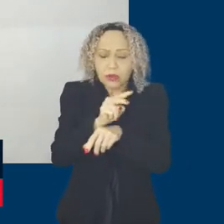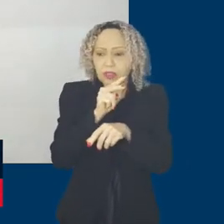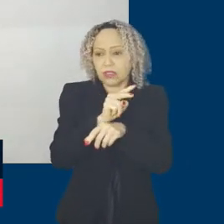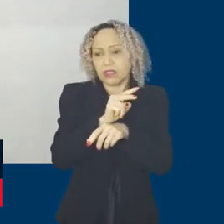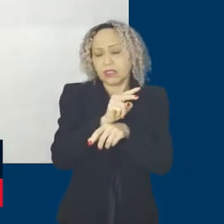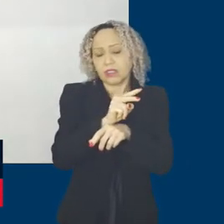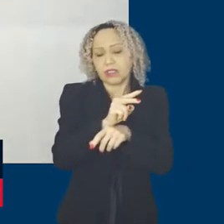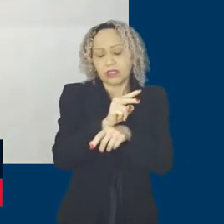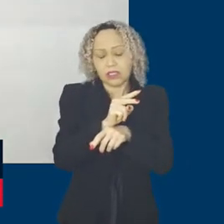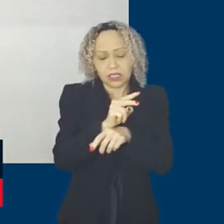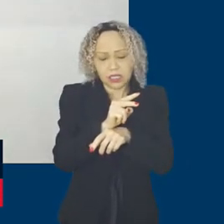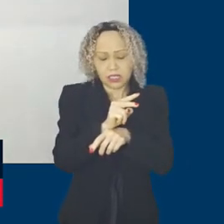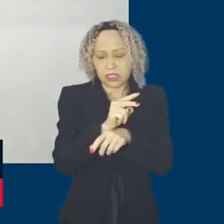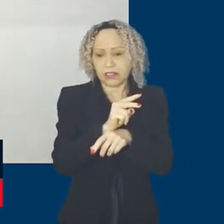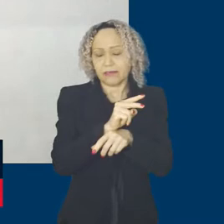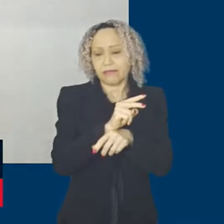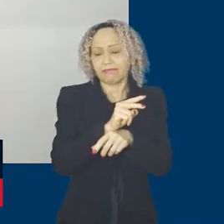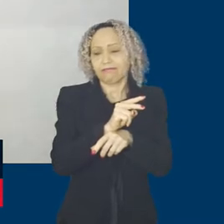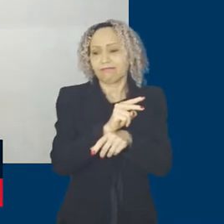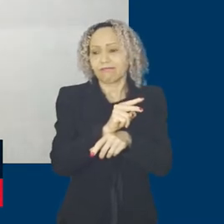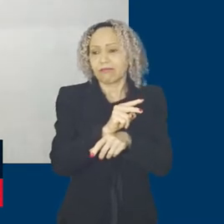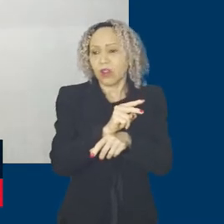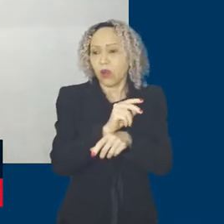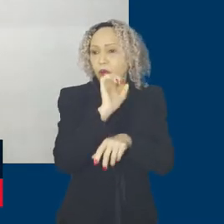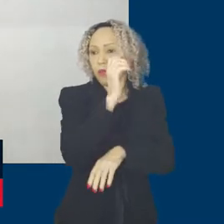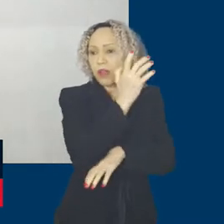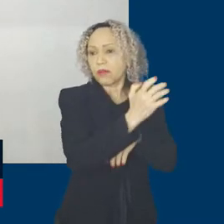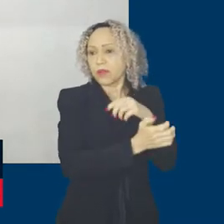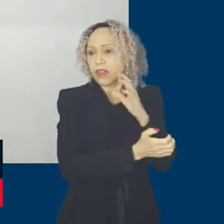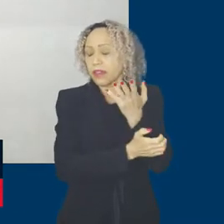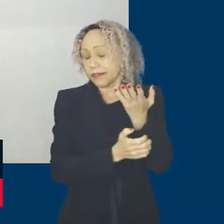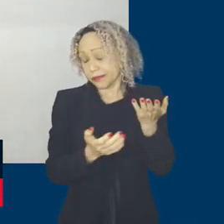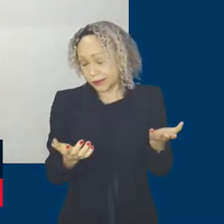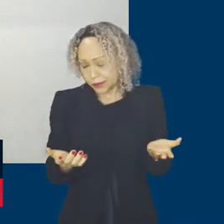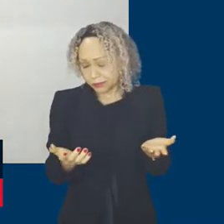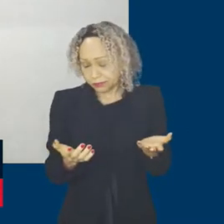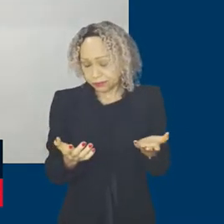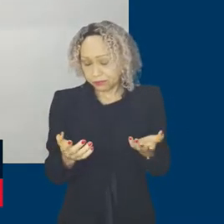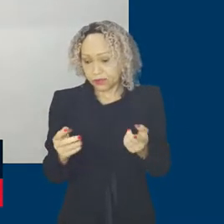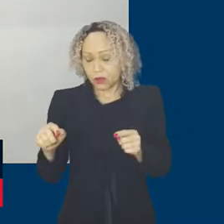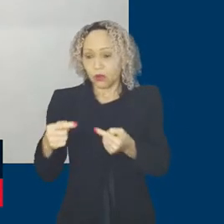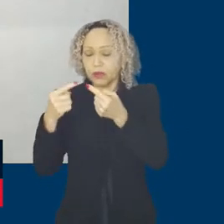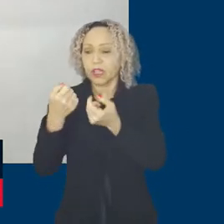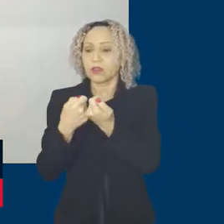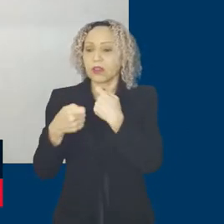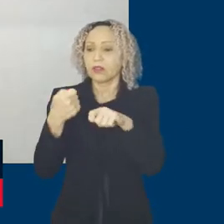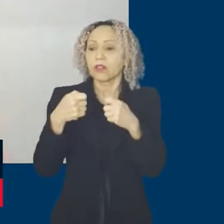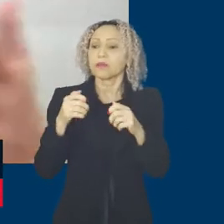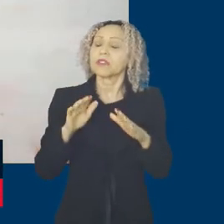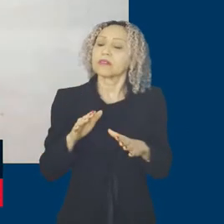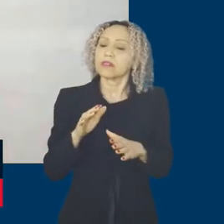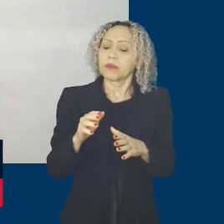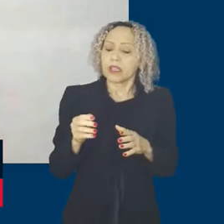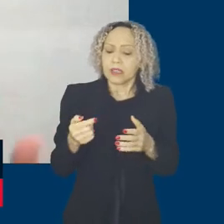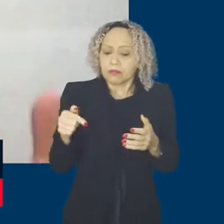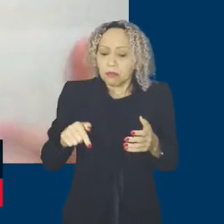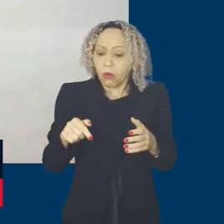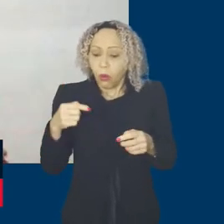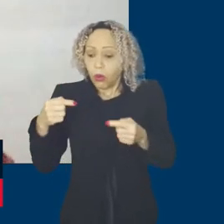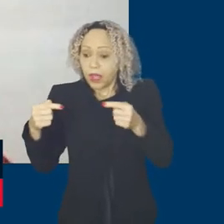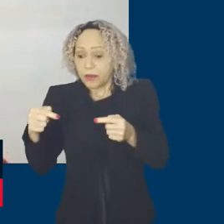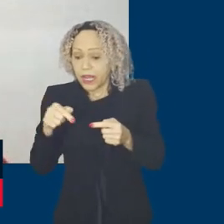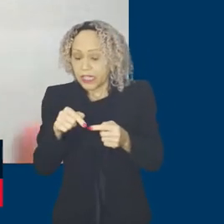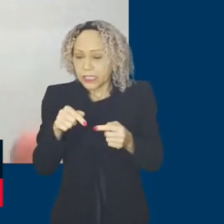país, era para dizer o seguinte: todo mundo, né, o debate hoje que vem sendo feito no Brasil, parece que o agro é,